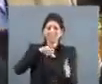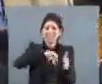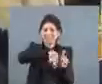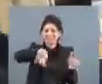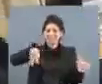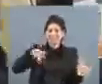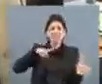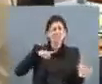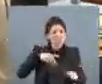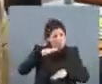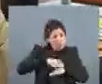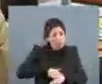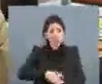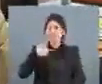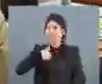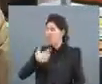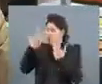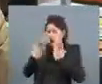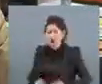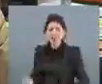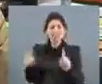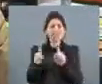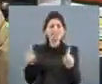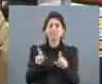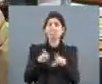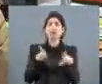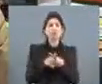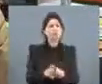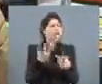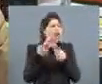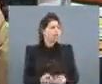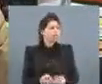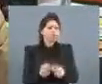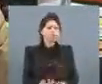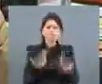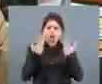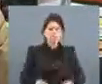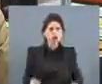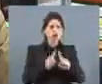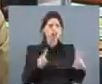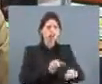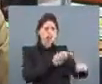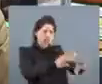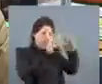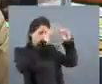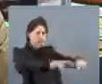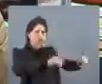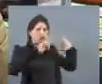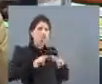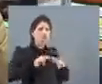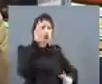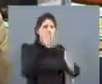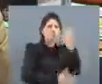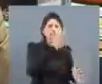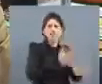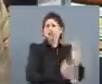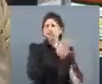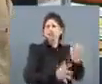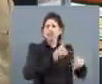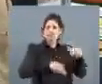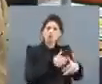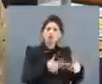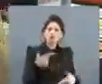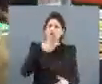senhor presidente, não aceitarei e não tolerarei ser desrespeitada, interrompida ou colocada